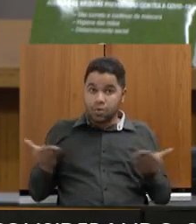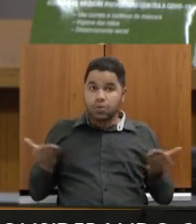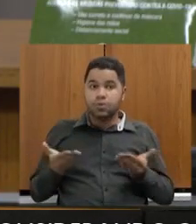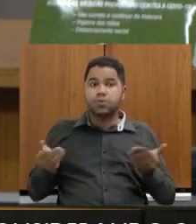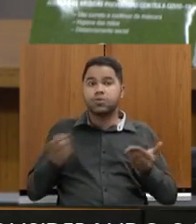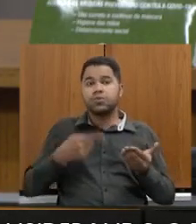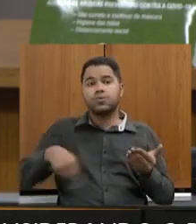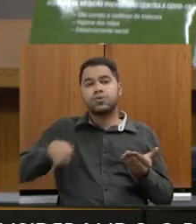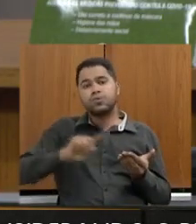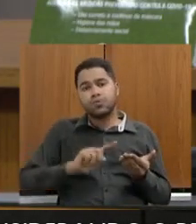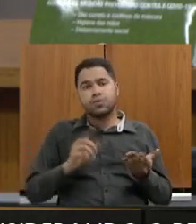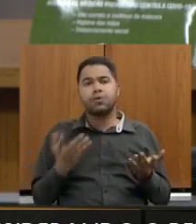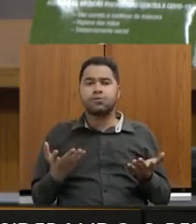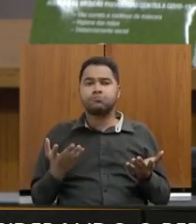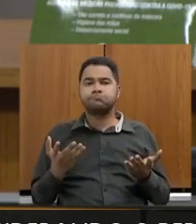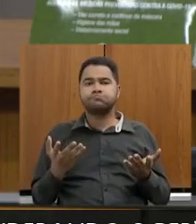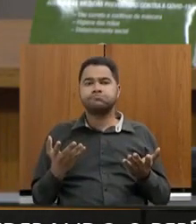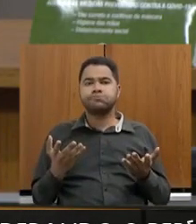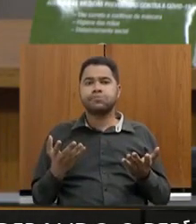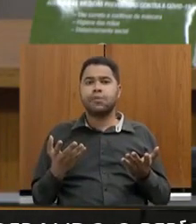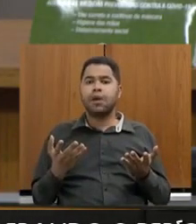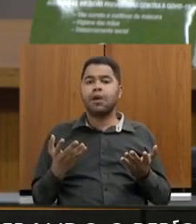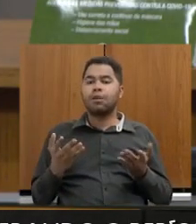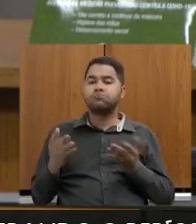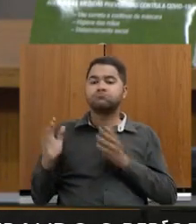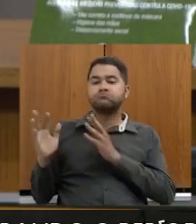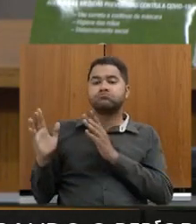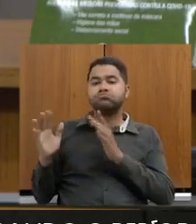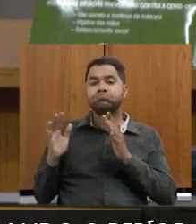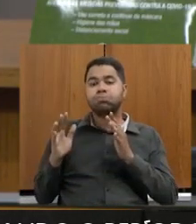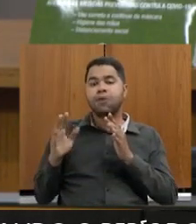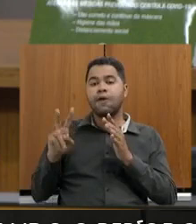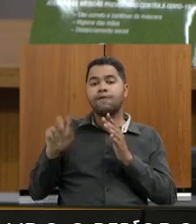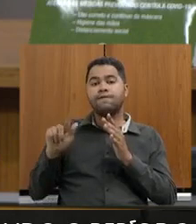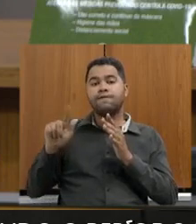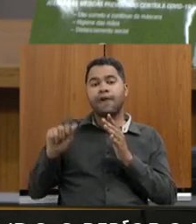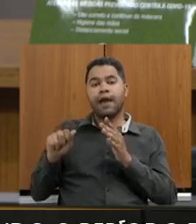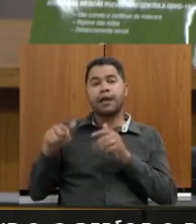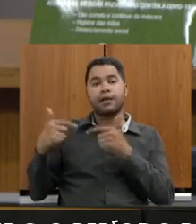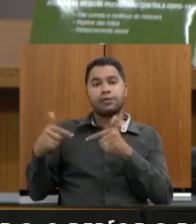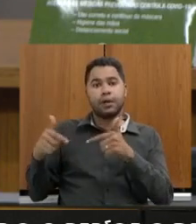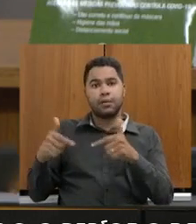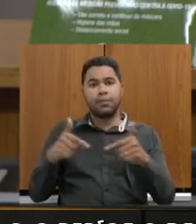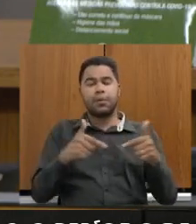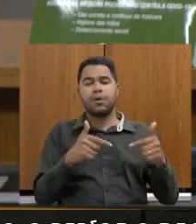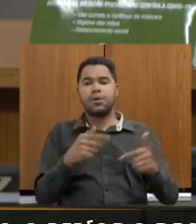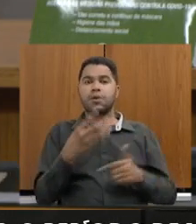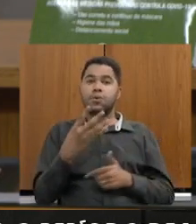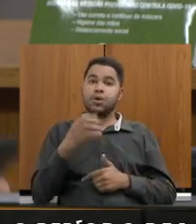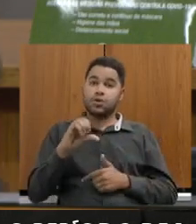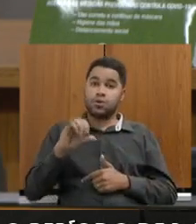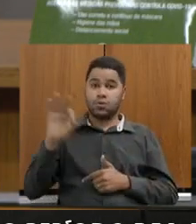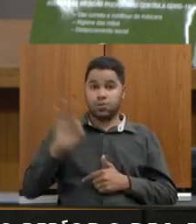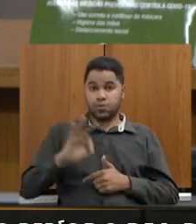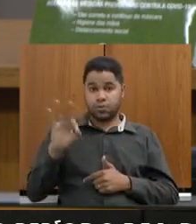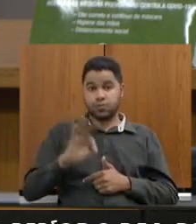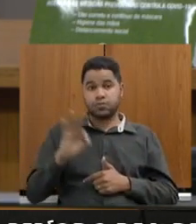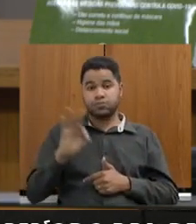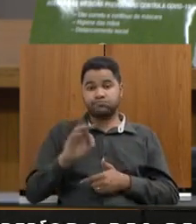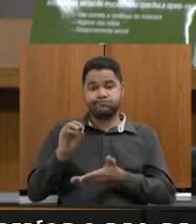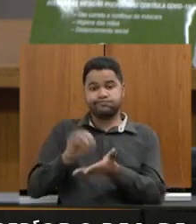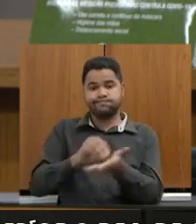nós temos aí cargos previstos né Realmente a vacância é de 49 por cento